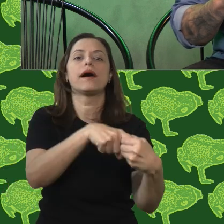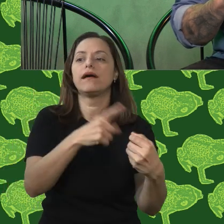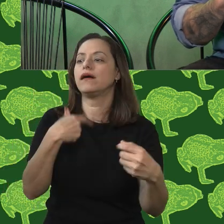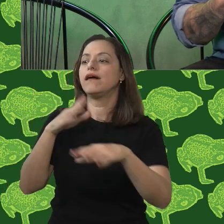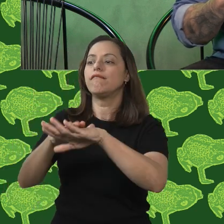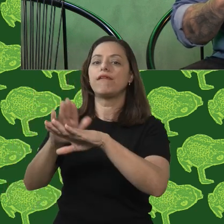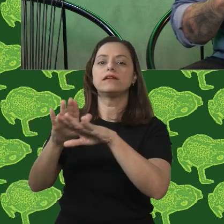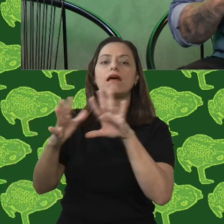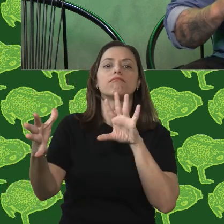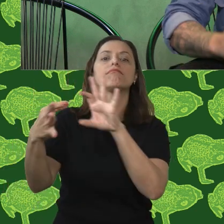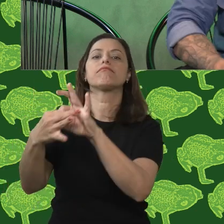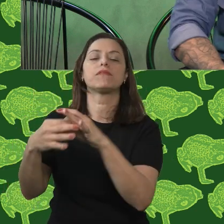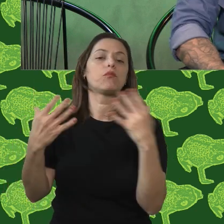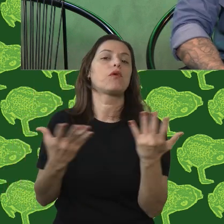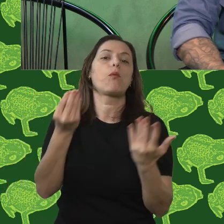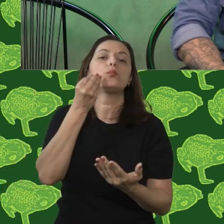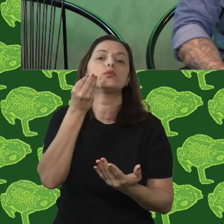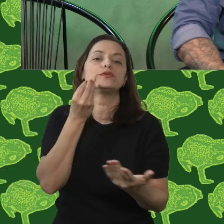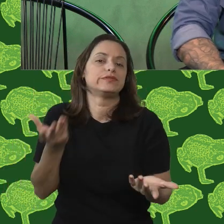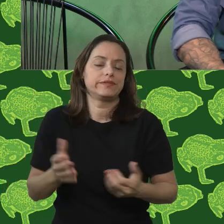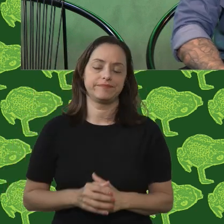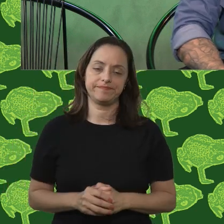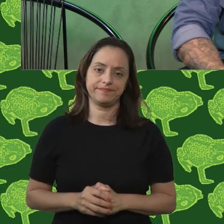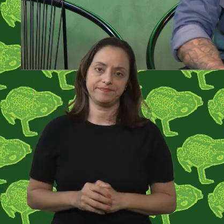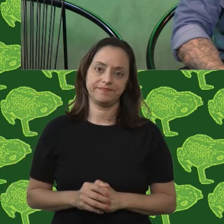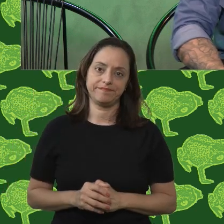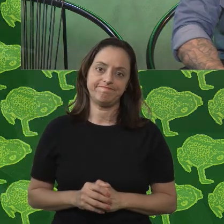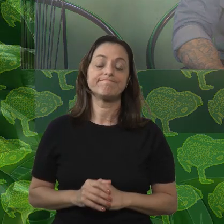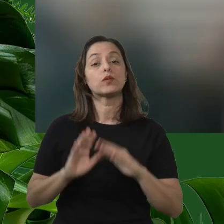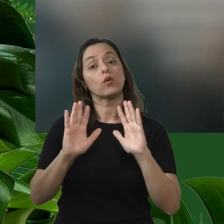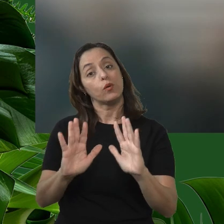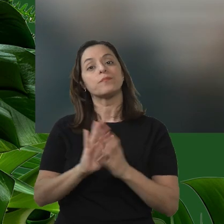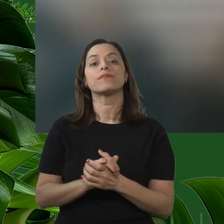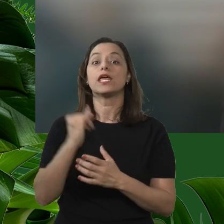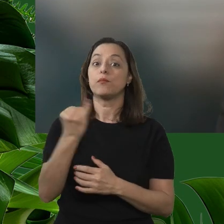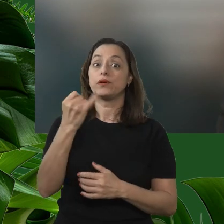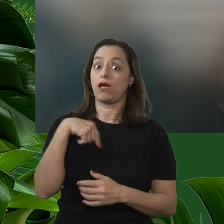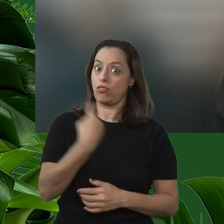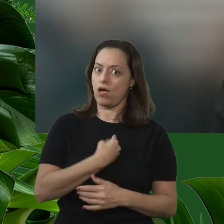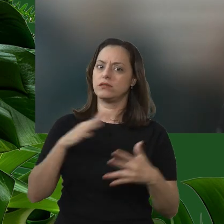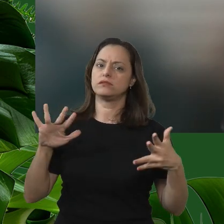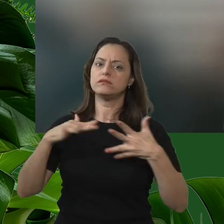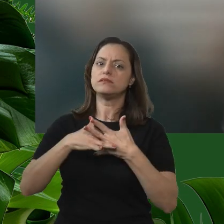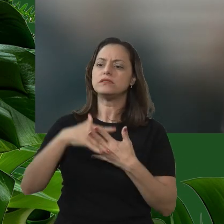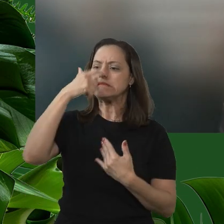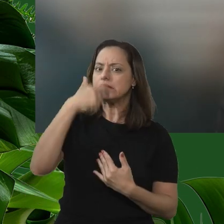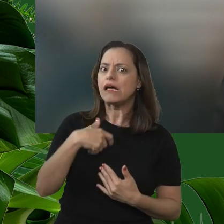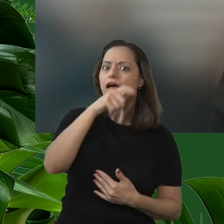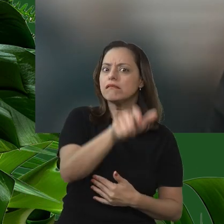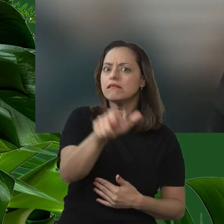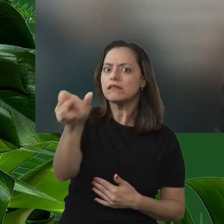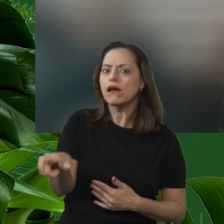que a gente consiga colaborar de alguma forma. Boa. Eu acho que é importante a gente, como cidadão, sempre pensar em duas coisas, né,